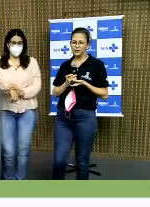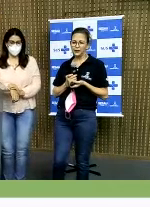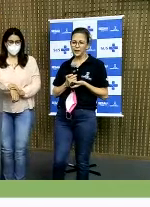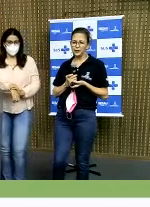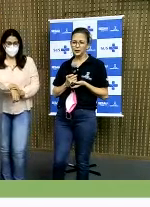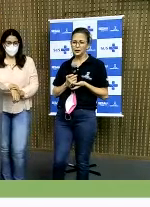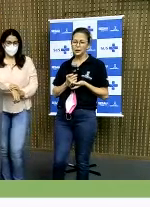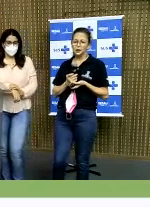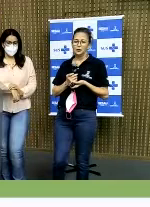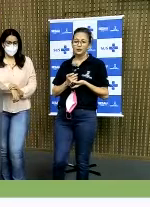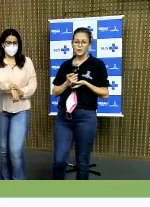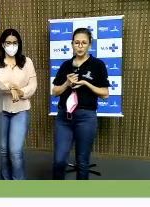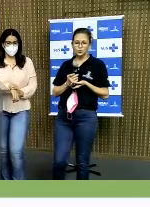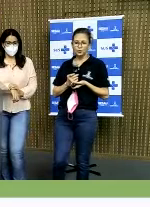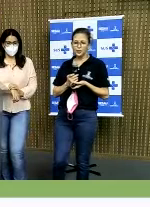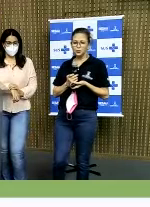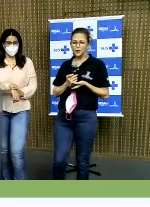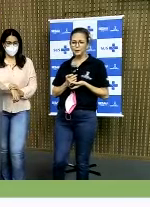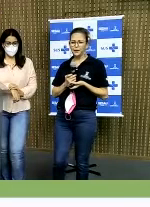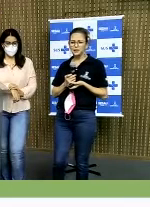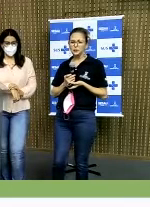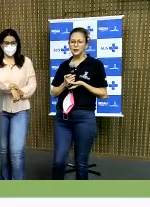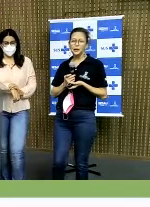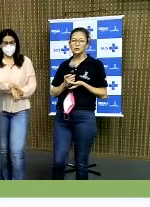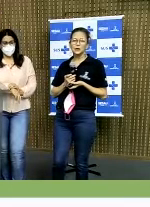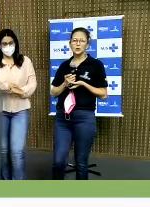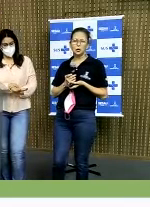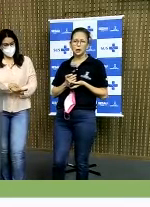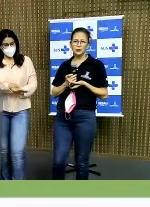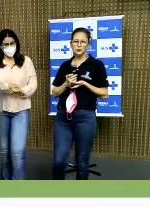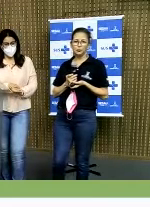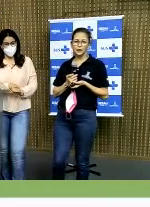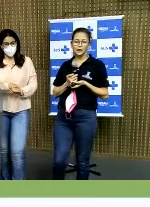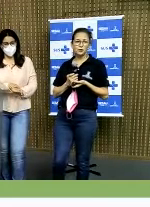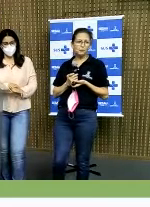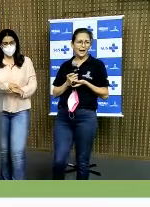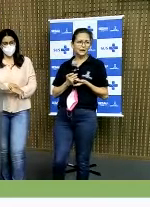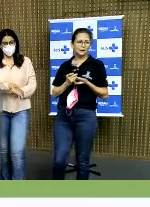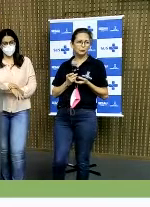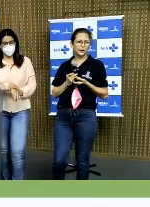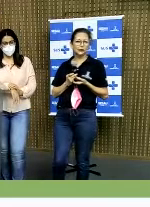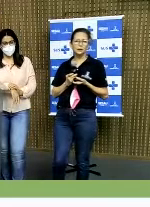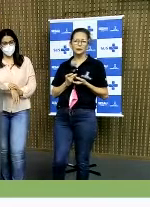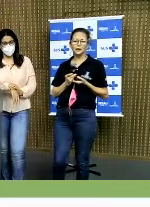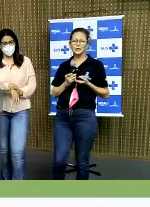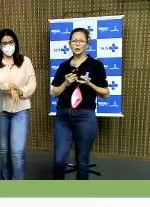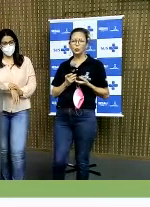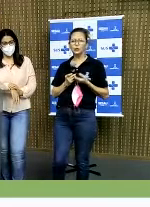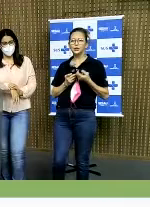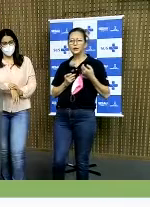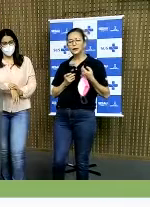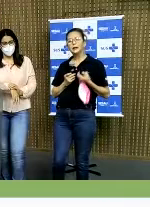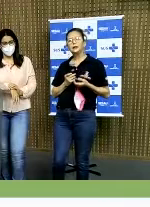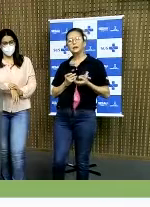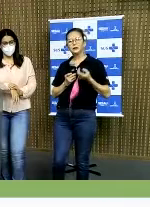começamos a verificar. Fizemos um ofício para limpeza do terreno da escola, que isso impacta também na